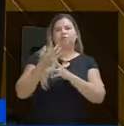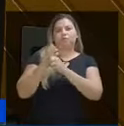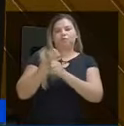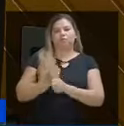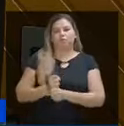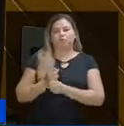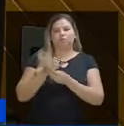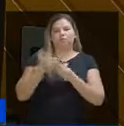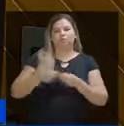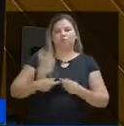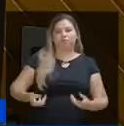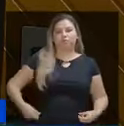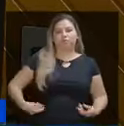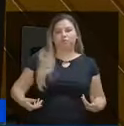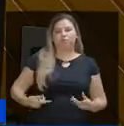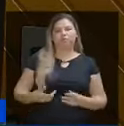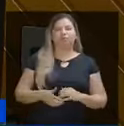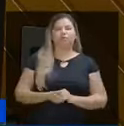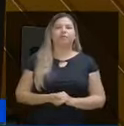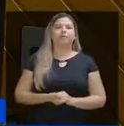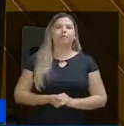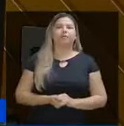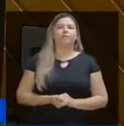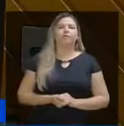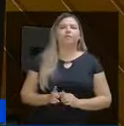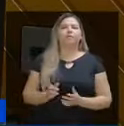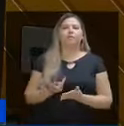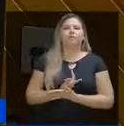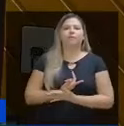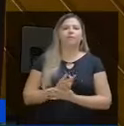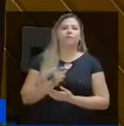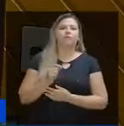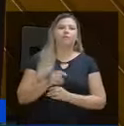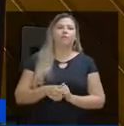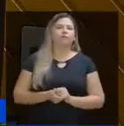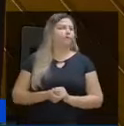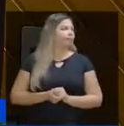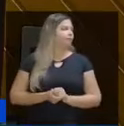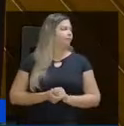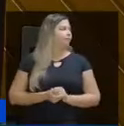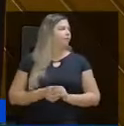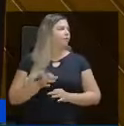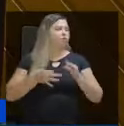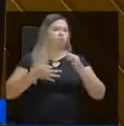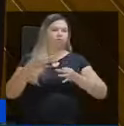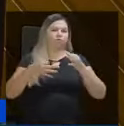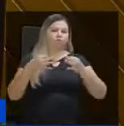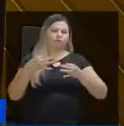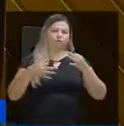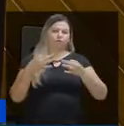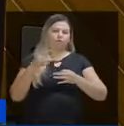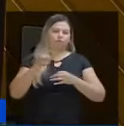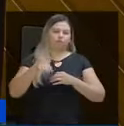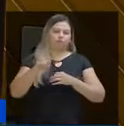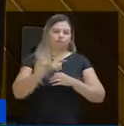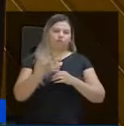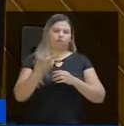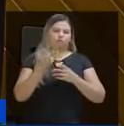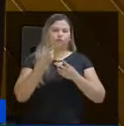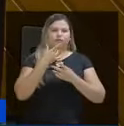de relagem inferior, terceira pauta de julgamento. Recurso eleitoral no requerimento de registro de candidatura. Número do